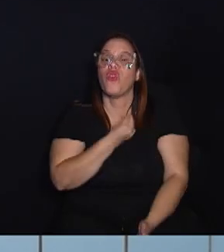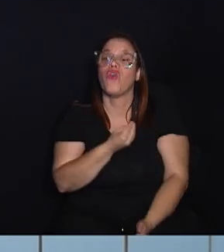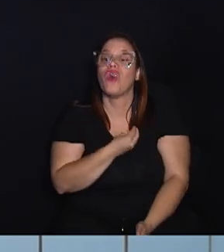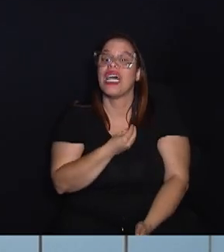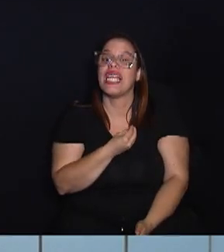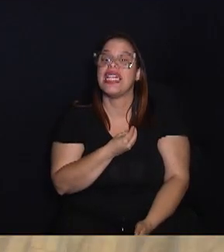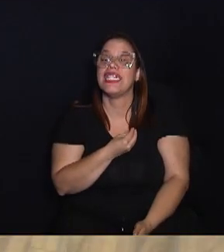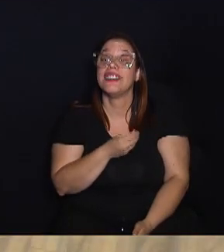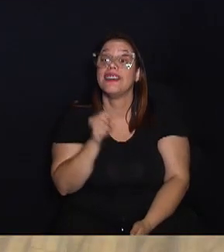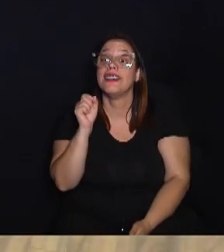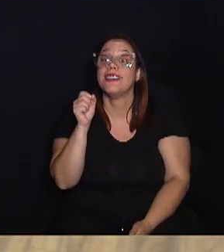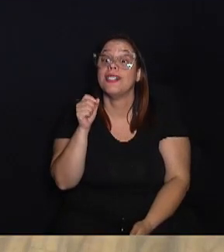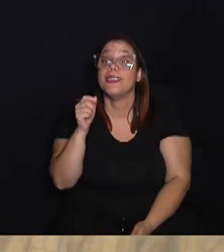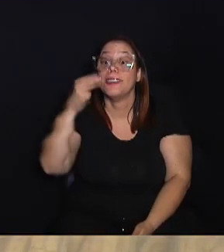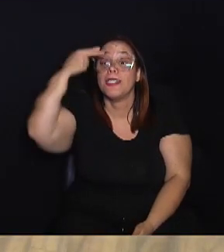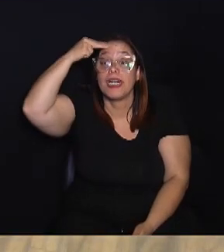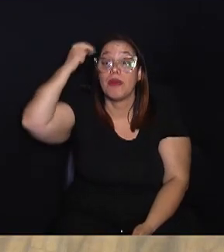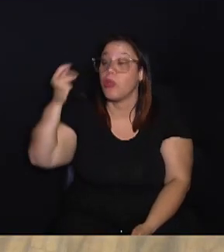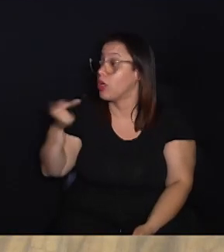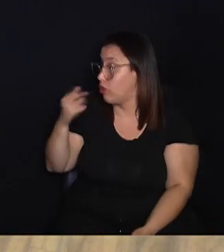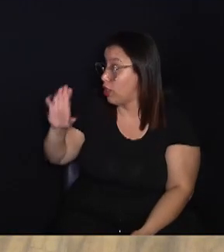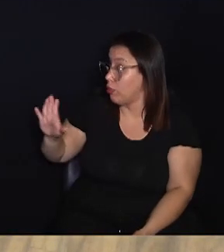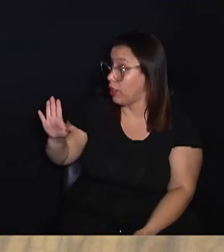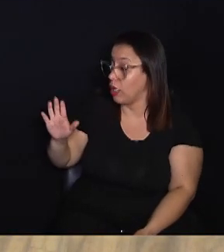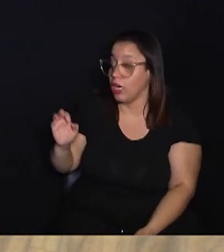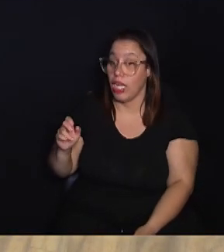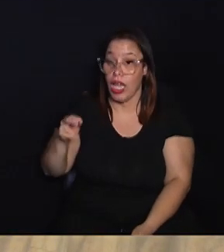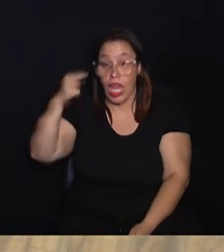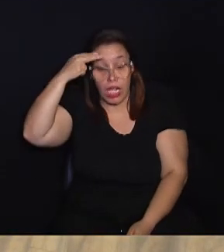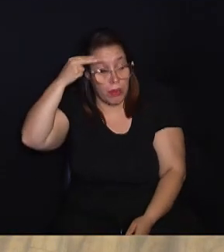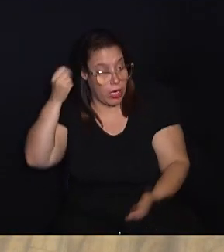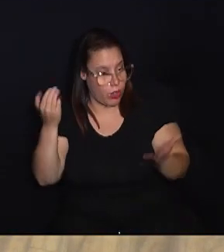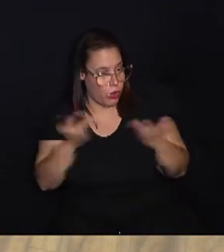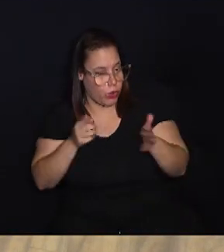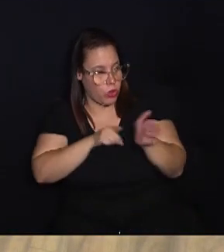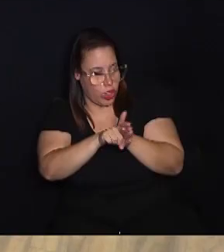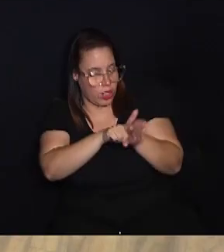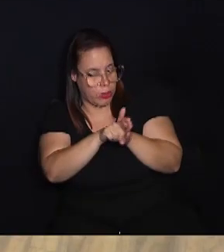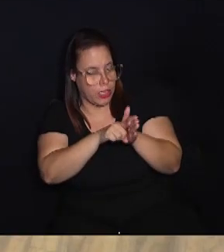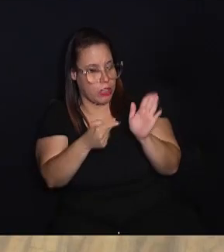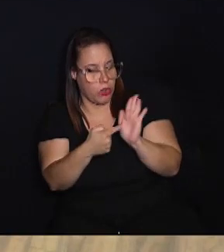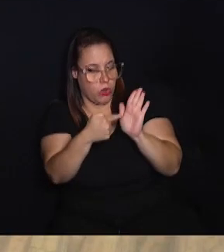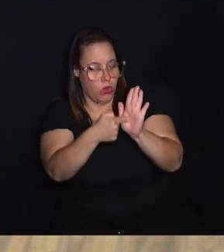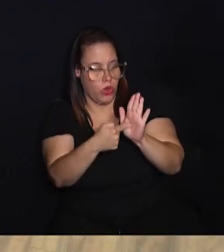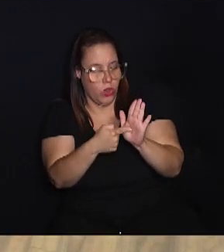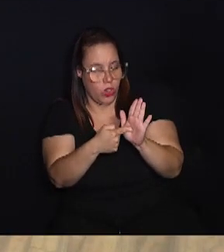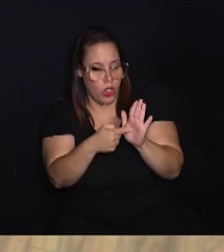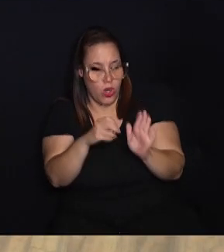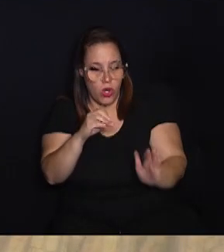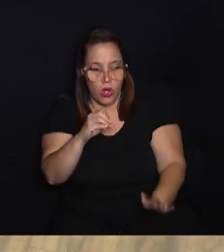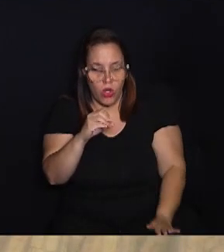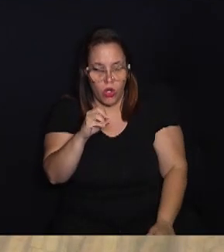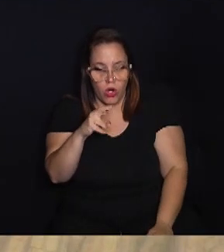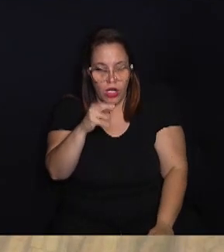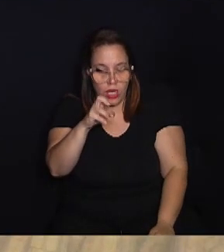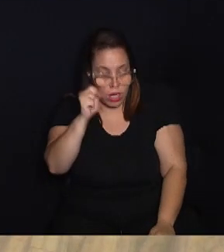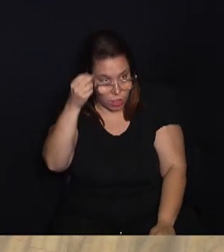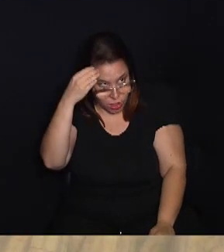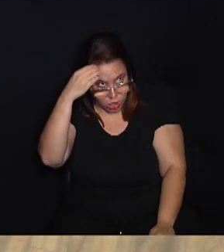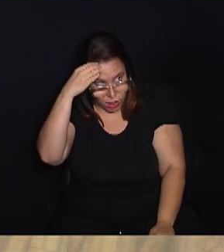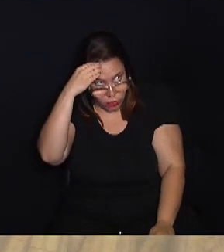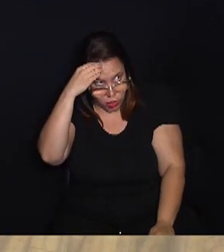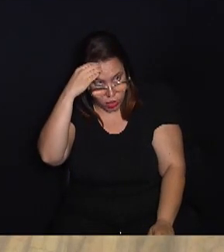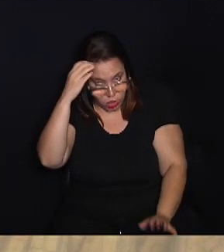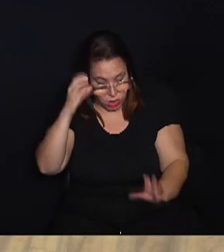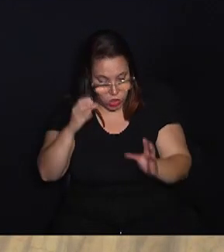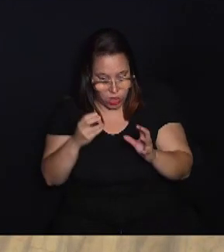falar. Gabriel, hoje, as pesquisas mostram que o córtex cerebral só está